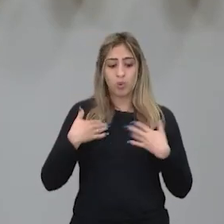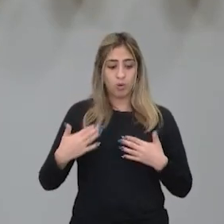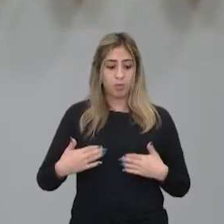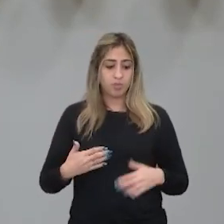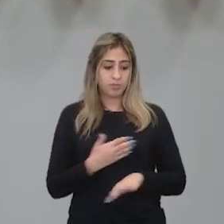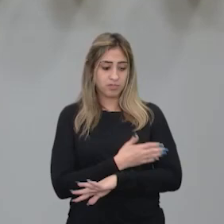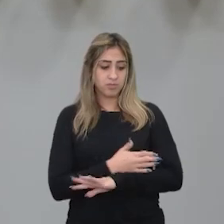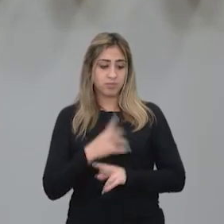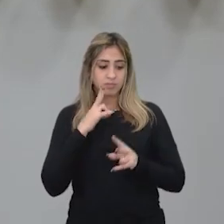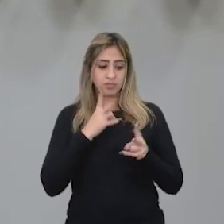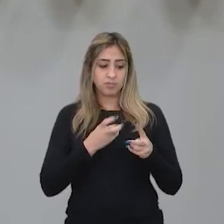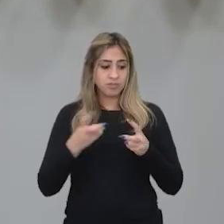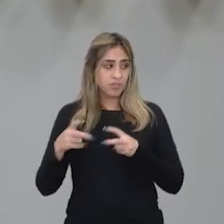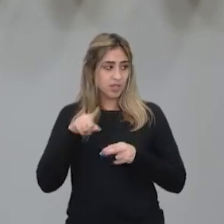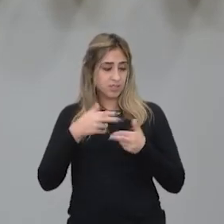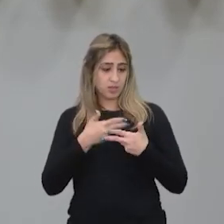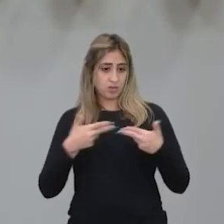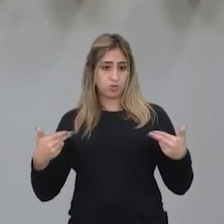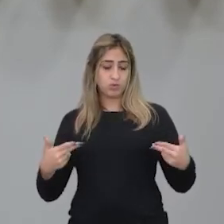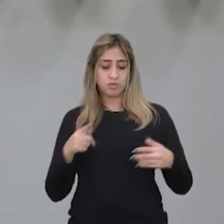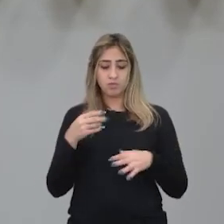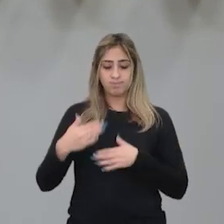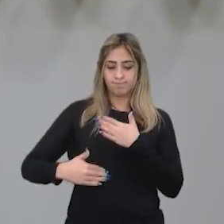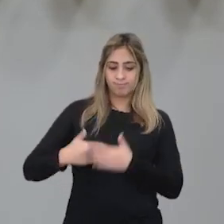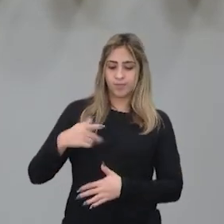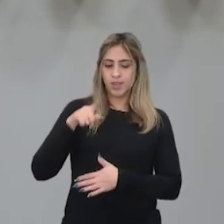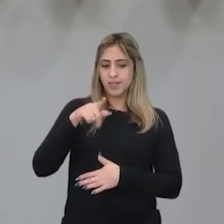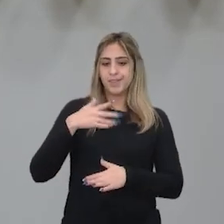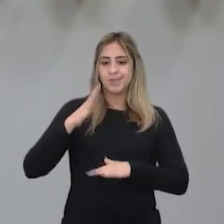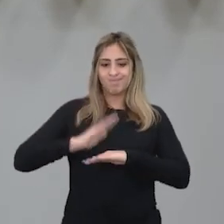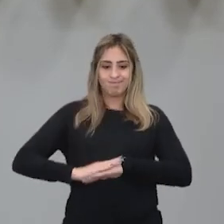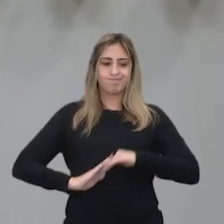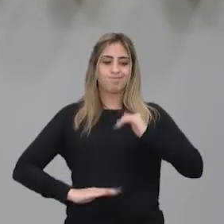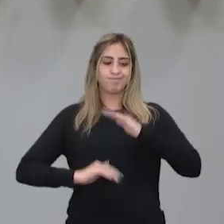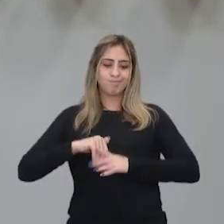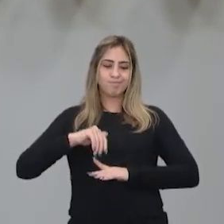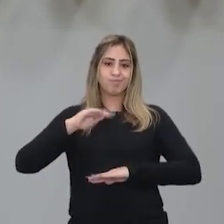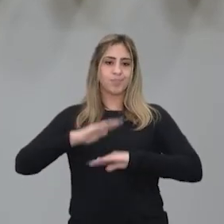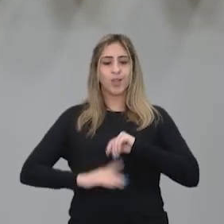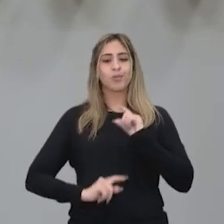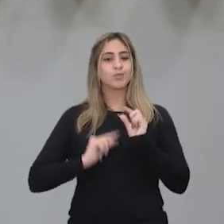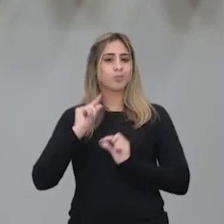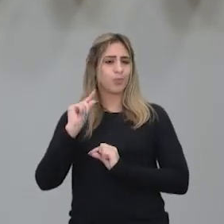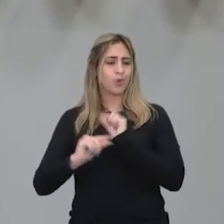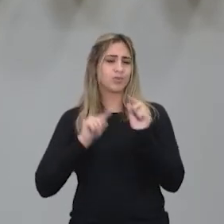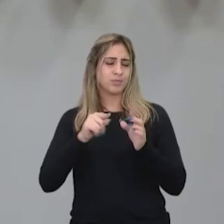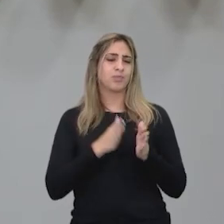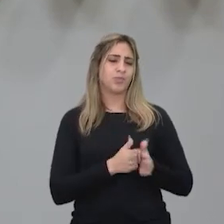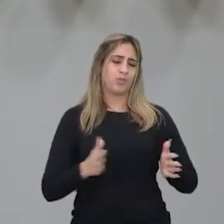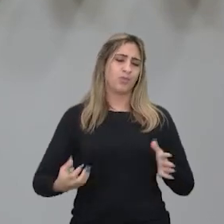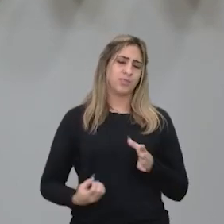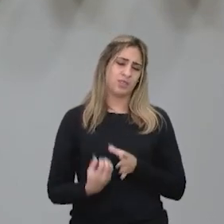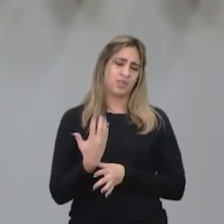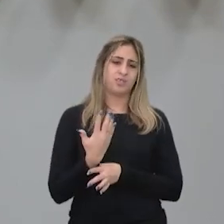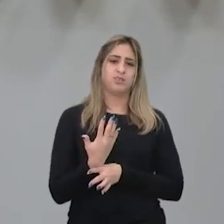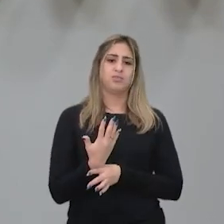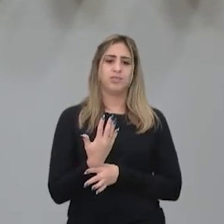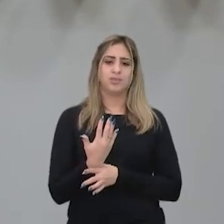começar a perceber esses efeitos e você vai ter que ir construindo aí aos poucos esse processo para que